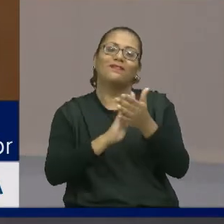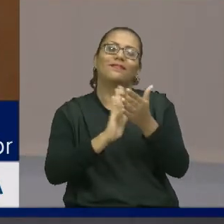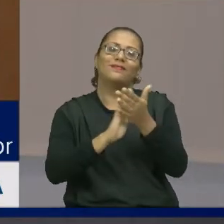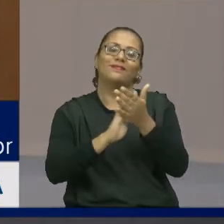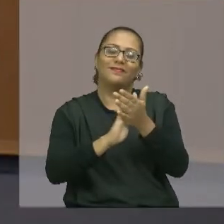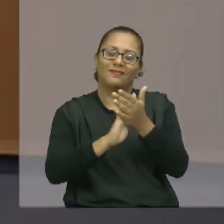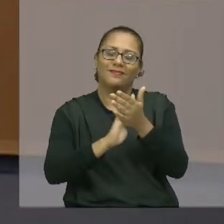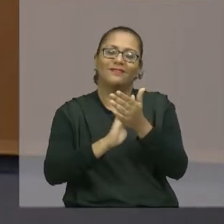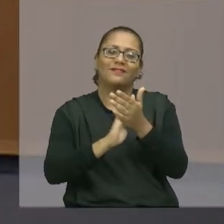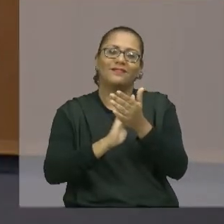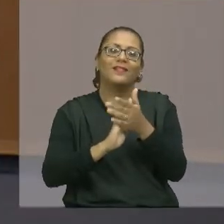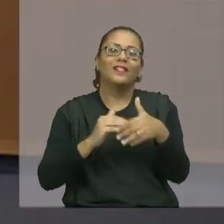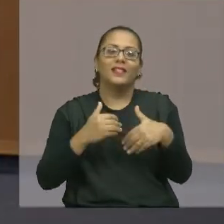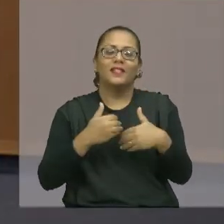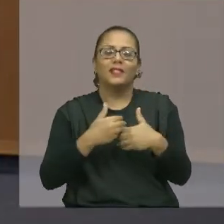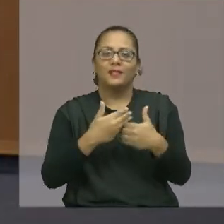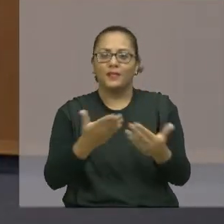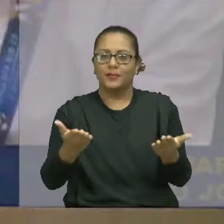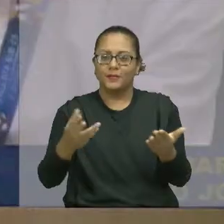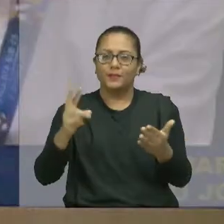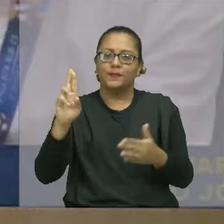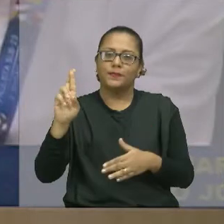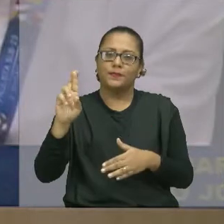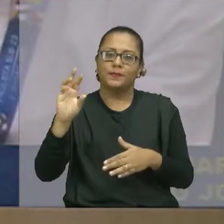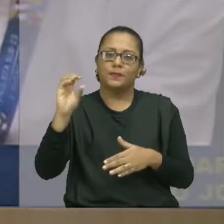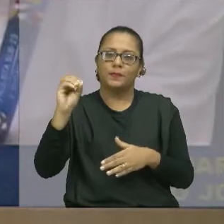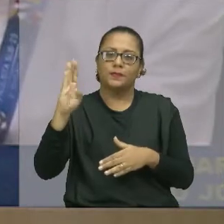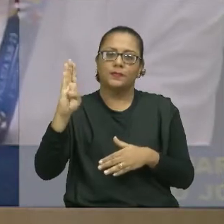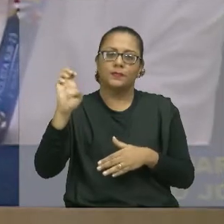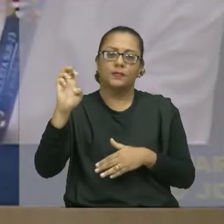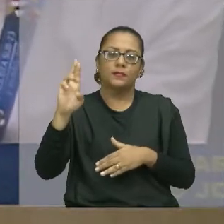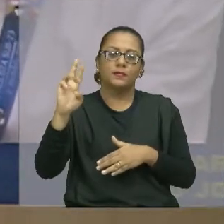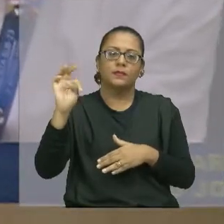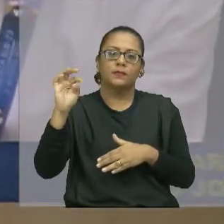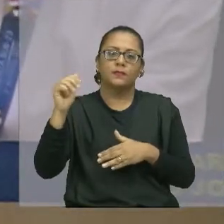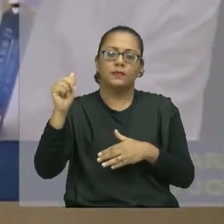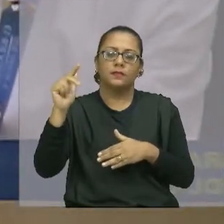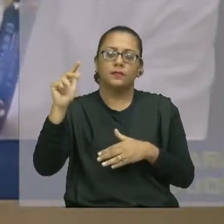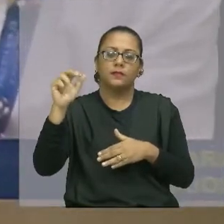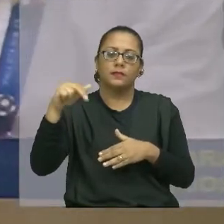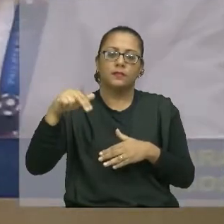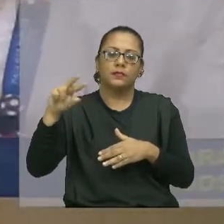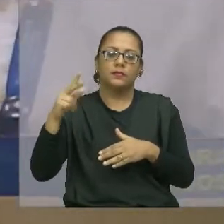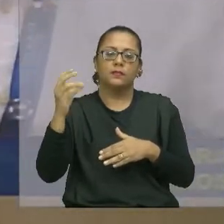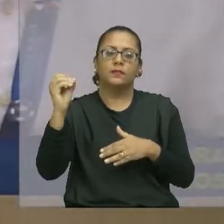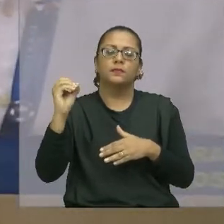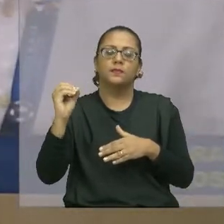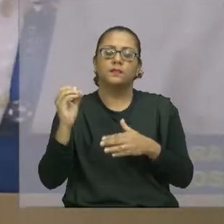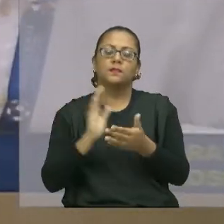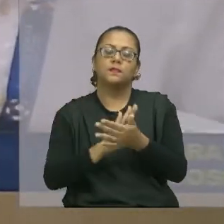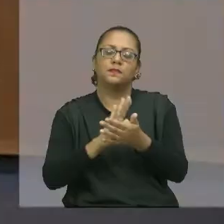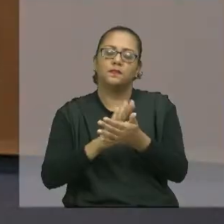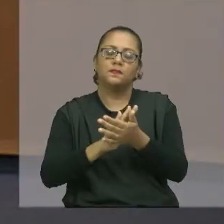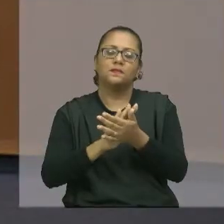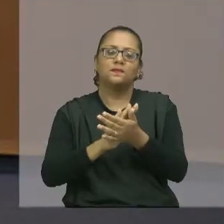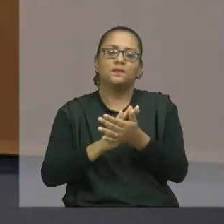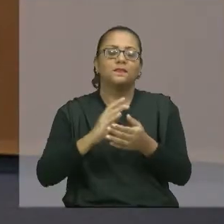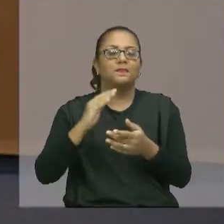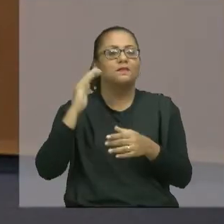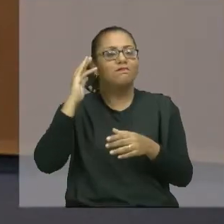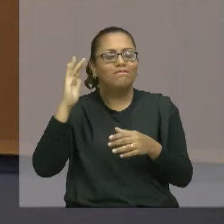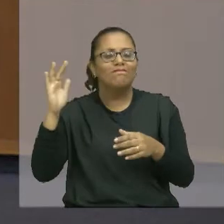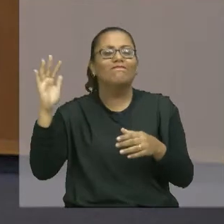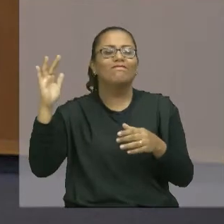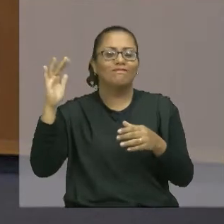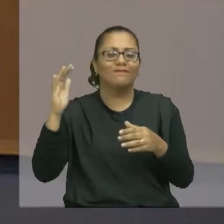pessoa que tem uma mão muito forte nesse processo todo, parabéns à diretoria de São José, é um sonho aí que está se realizando e, se